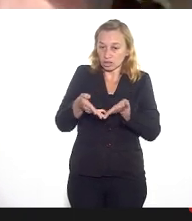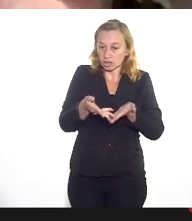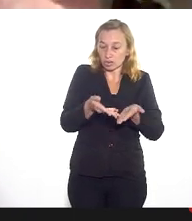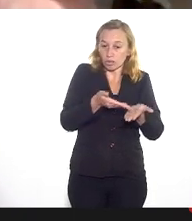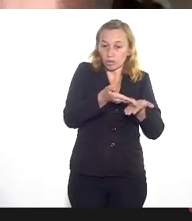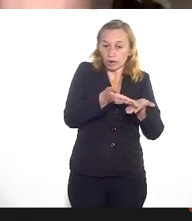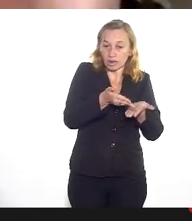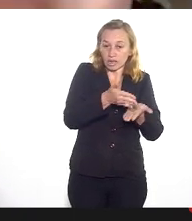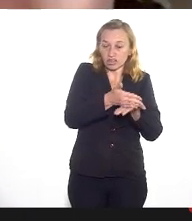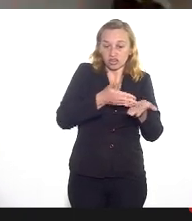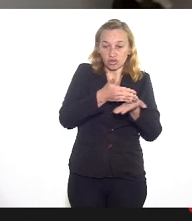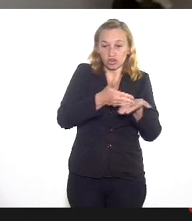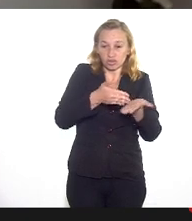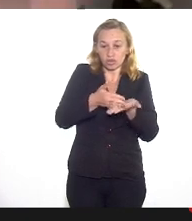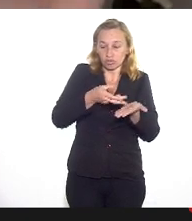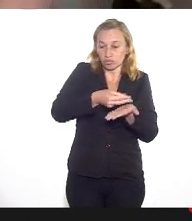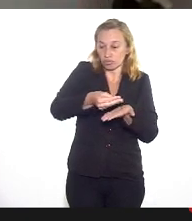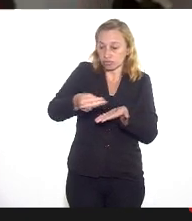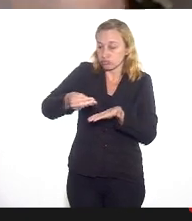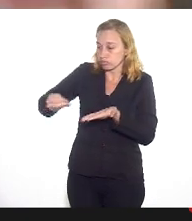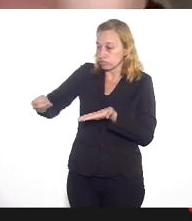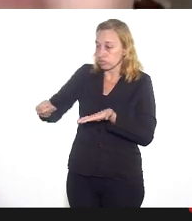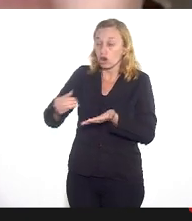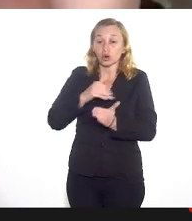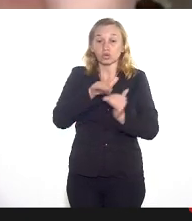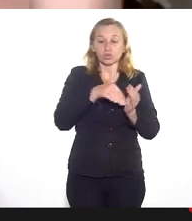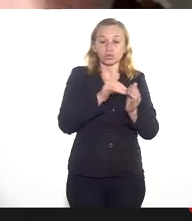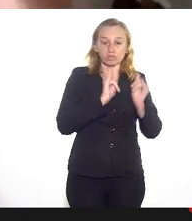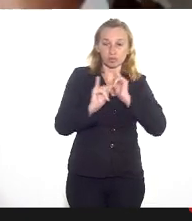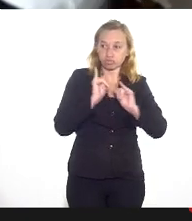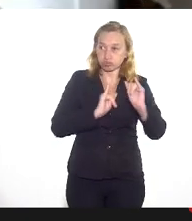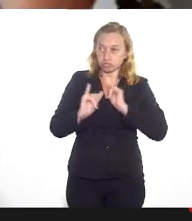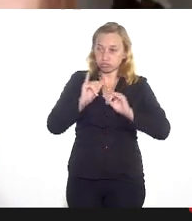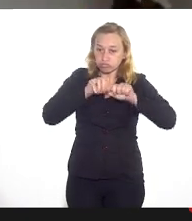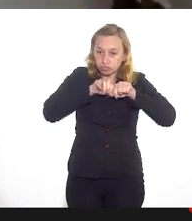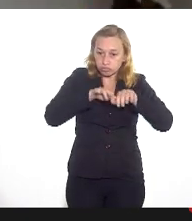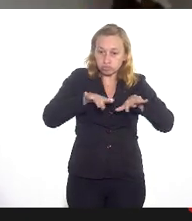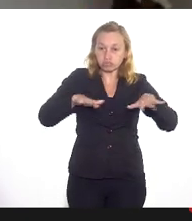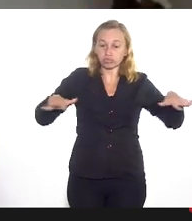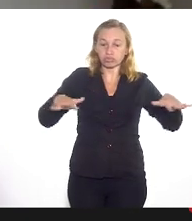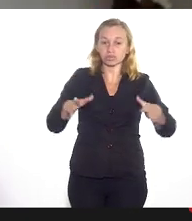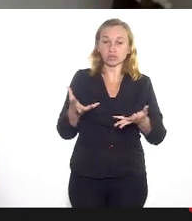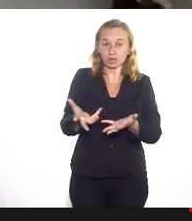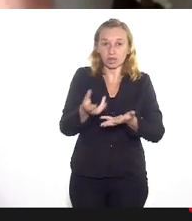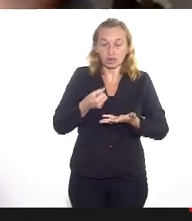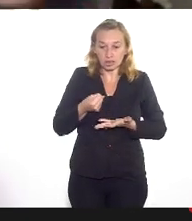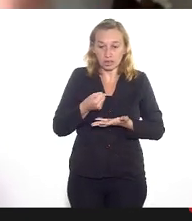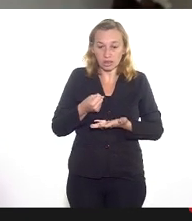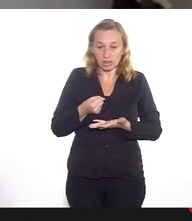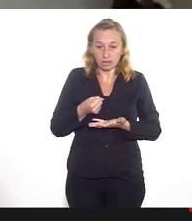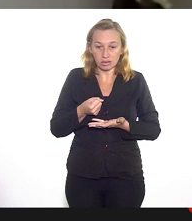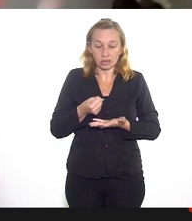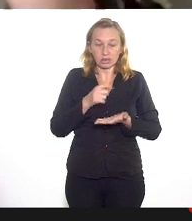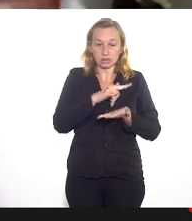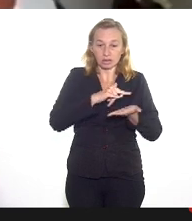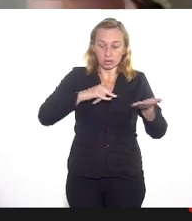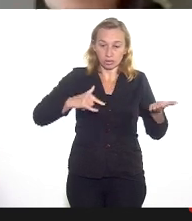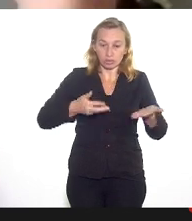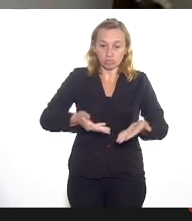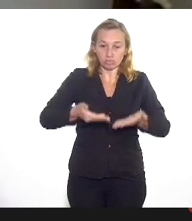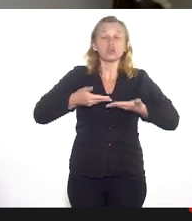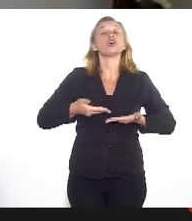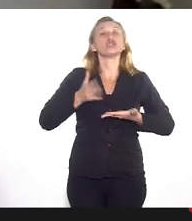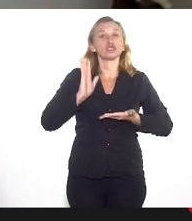compartilhado, né, detendo o operador toda a informação. Né? Então, quando a gente recebe a DAMP, né, o espelho da DAMP, ela já